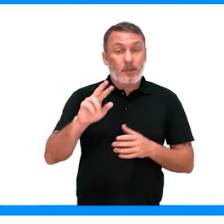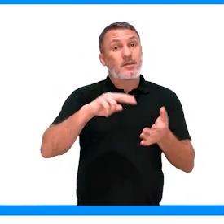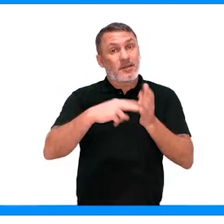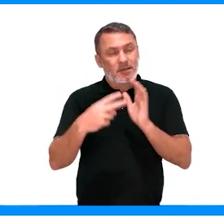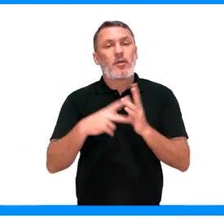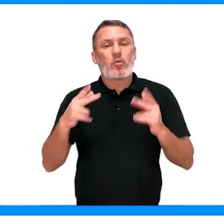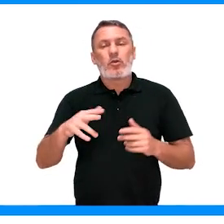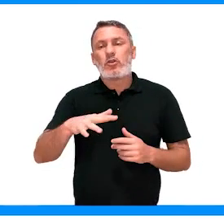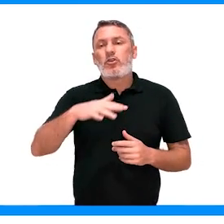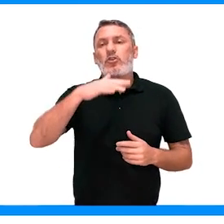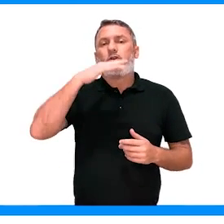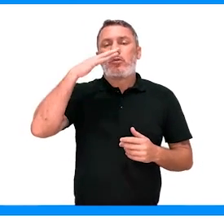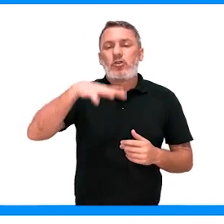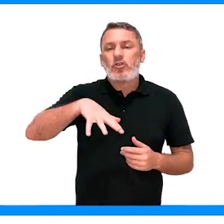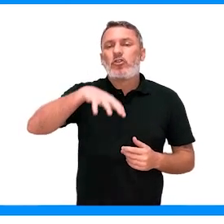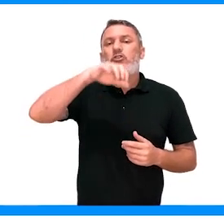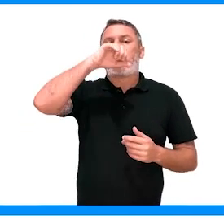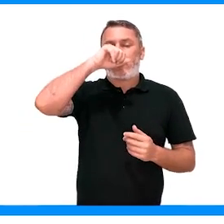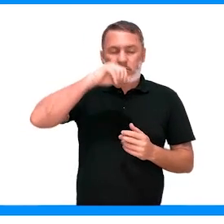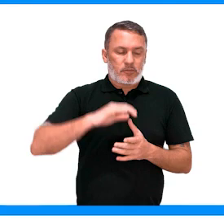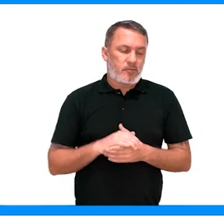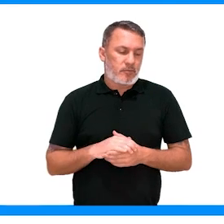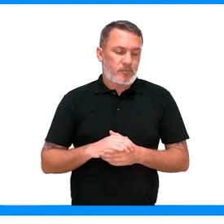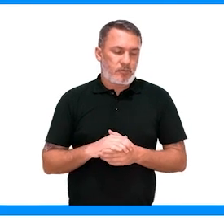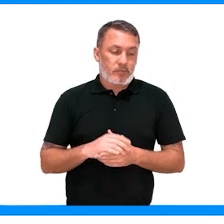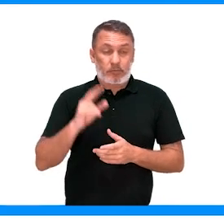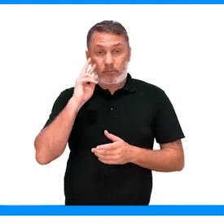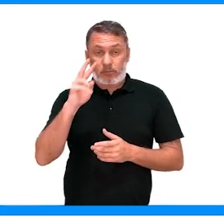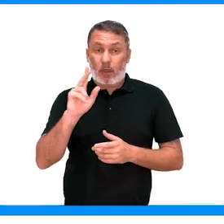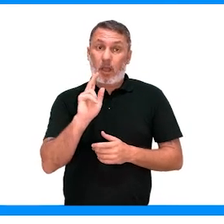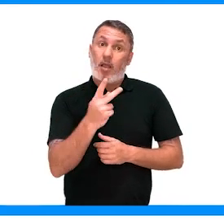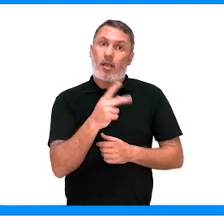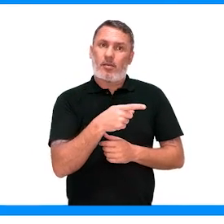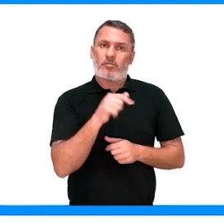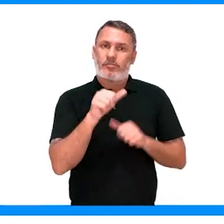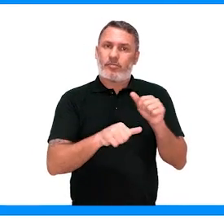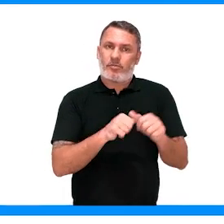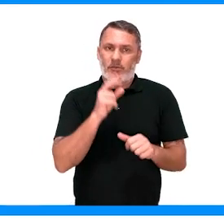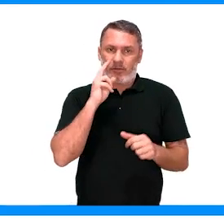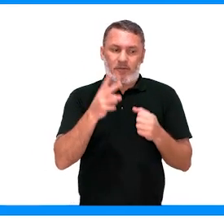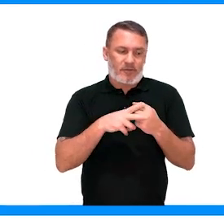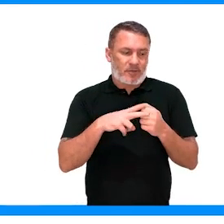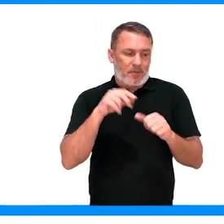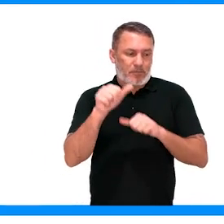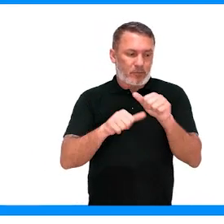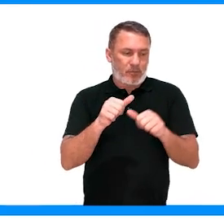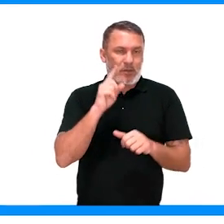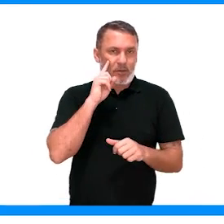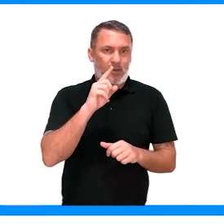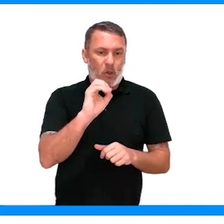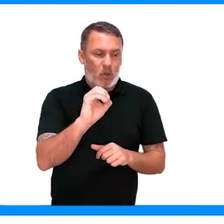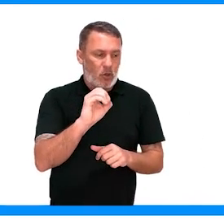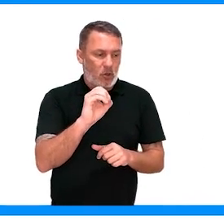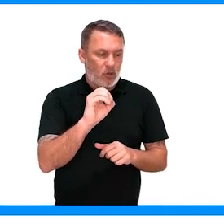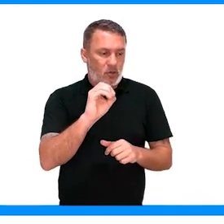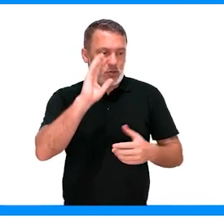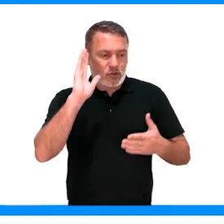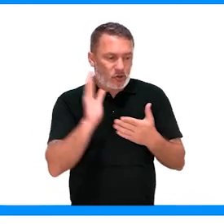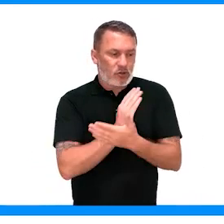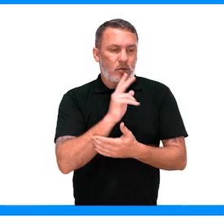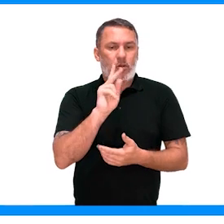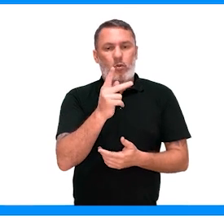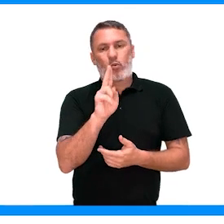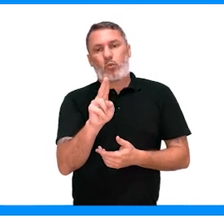Então, oler é cheirar. Ele vai aparecer aí um H nesse verbinho, né? E ele ainda vai